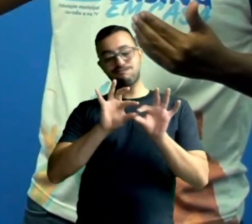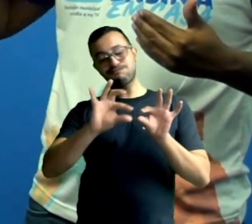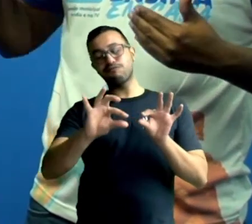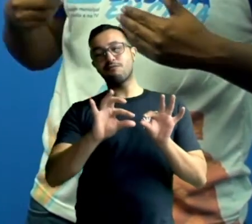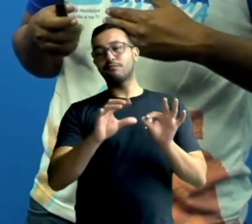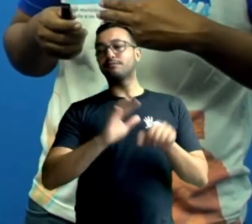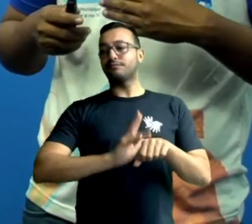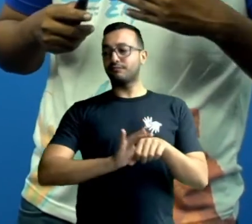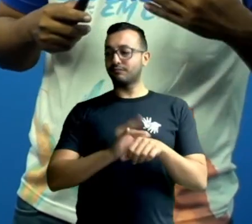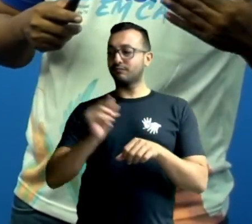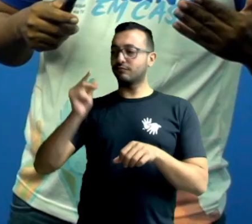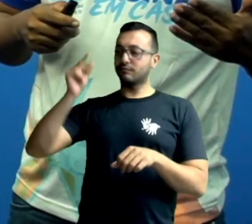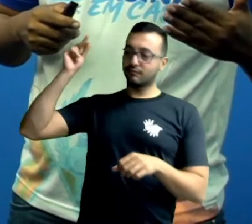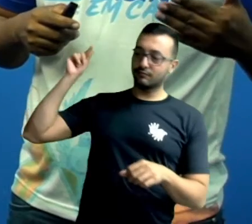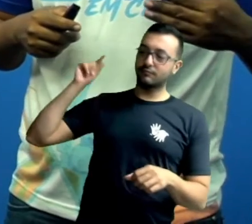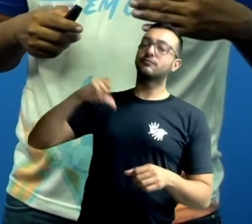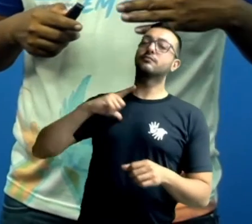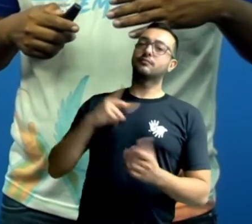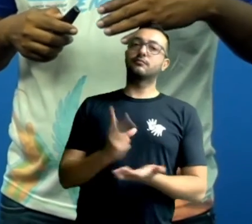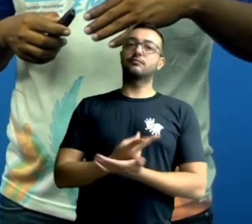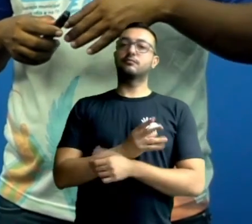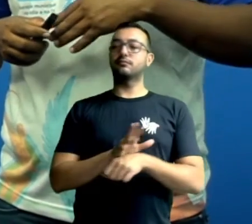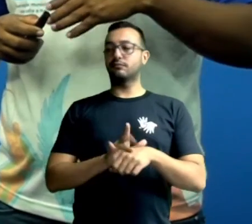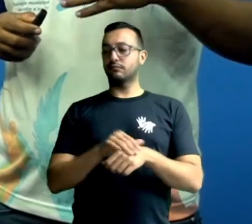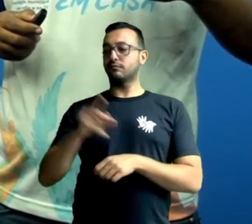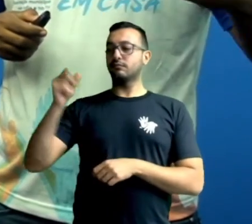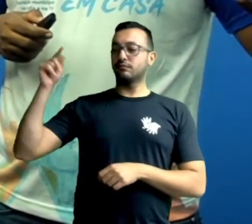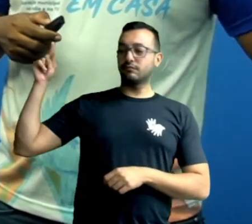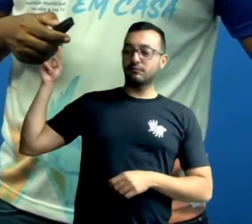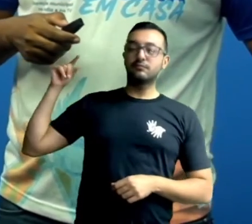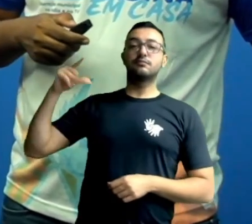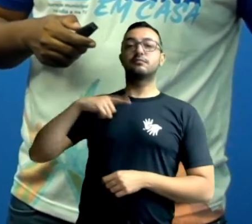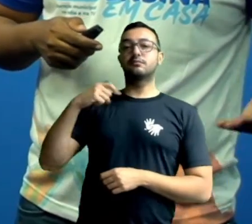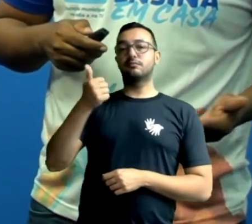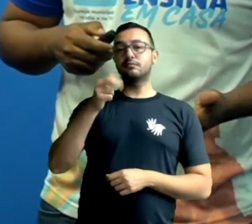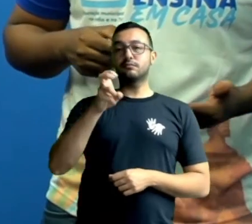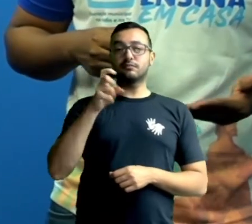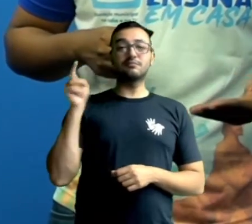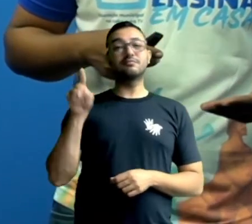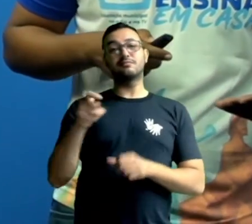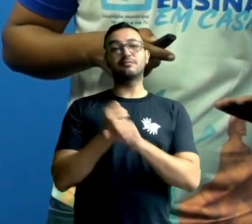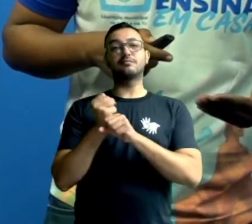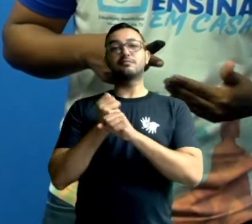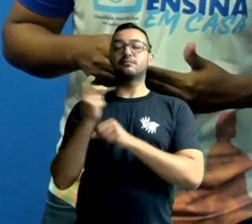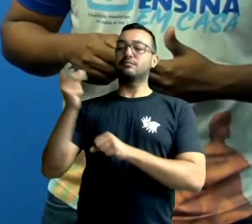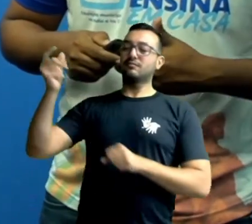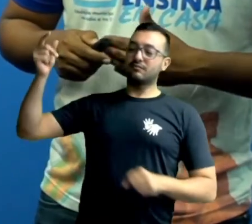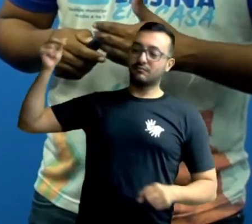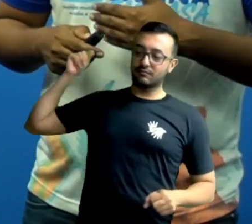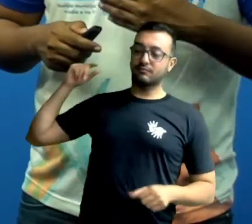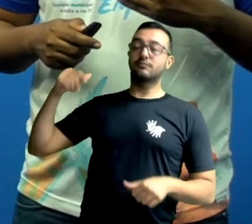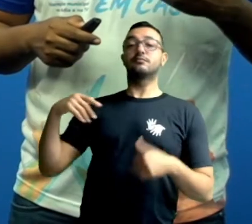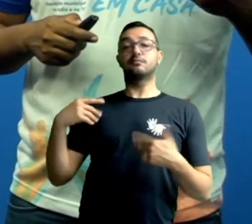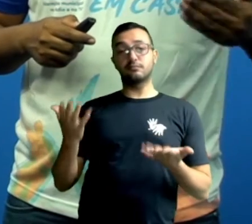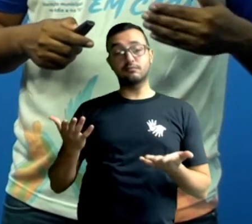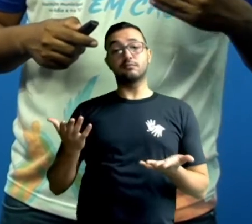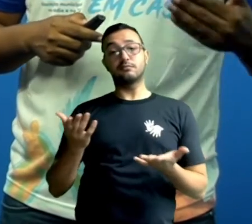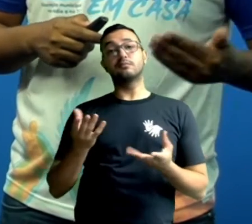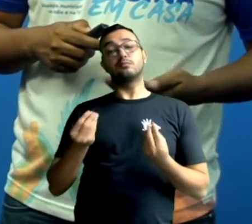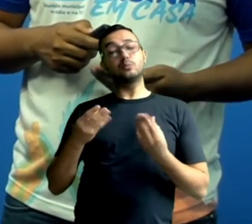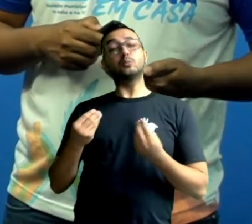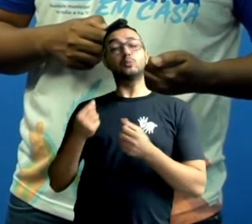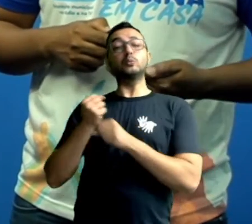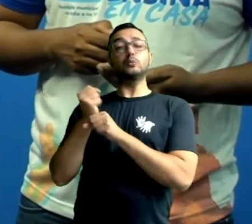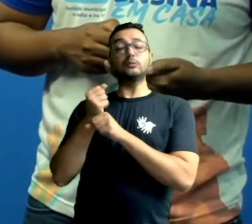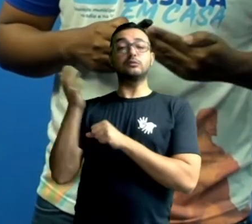relatos sobre a doença da raiva há mais de 15 mil anos atrás. Então, é muito